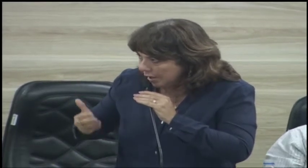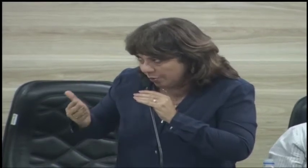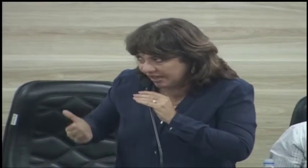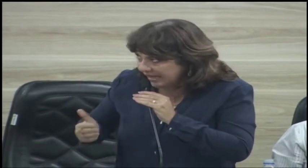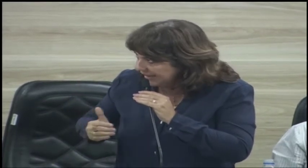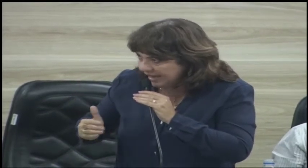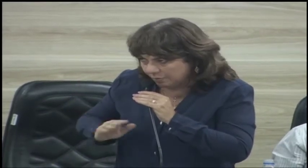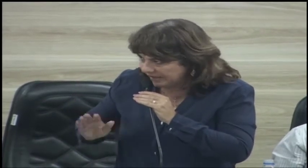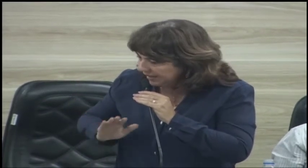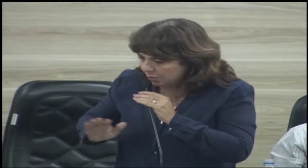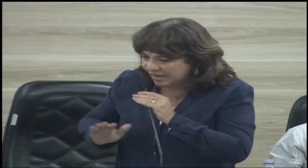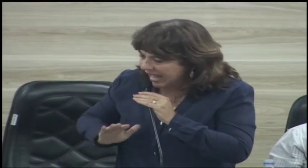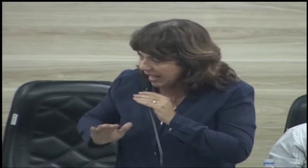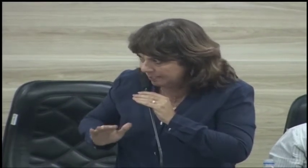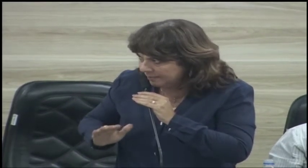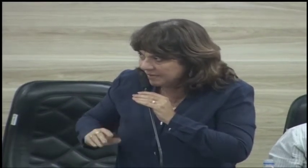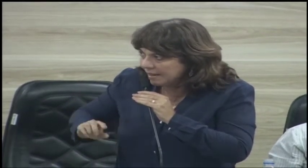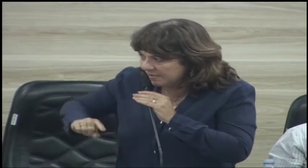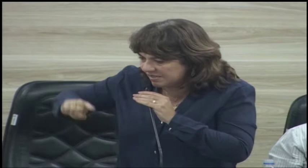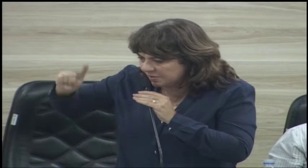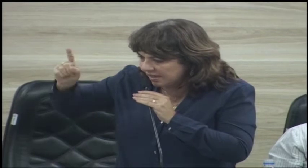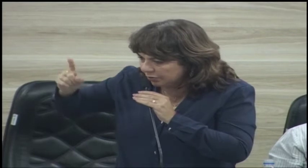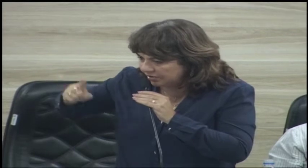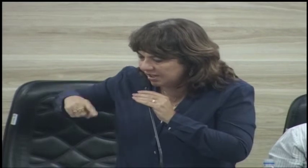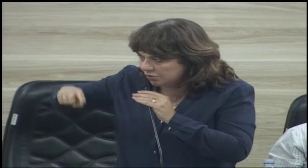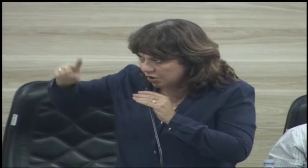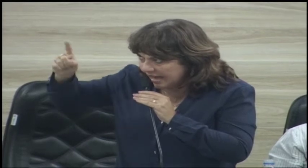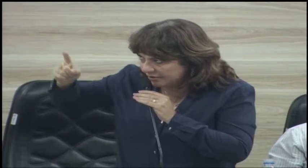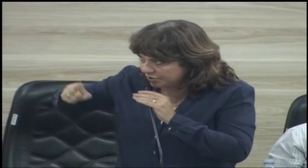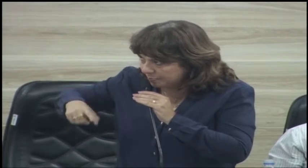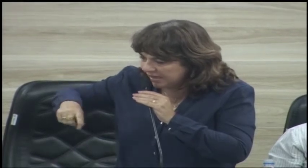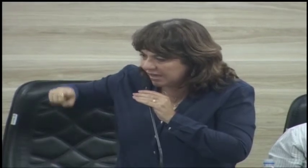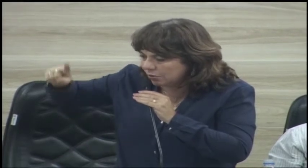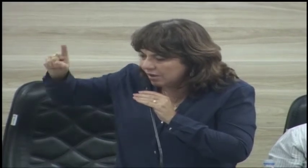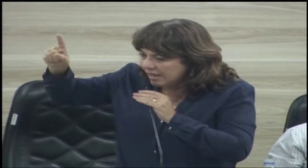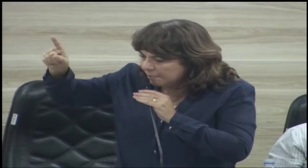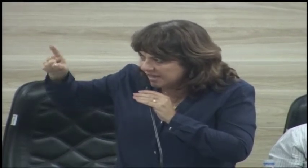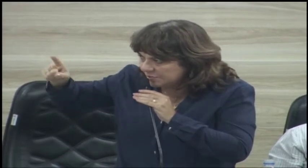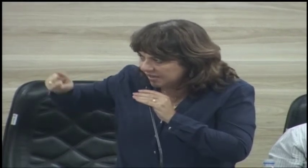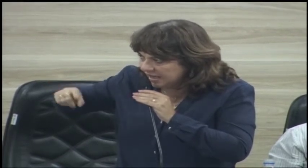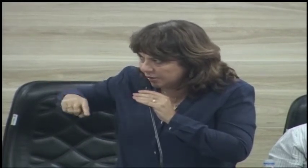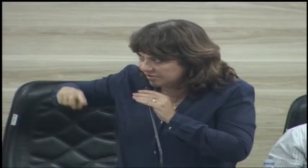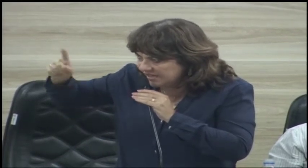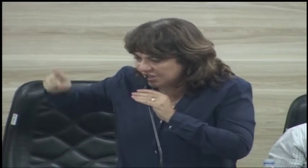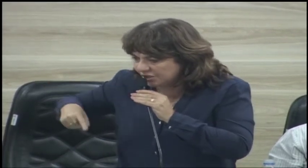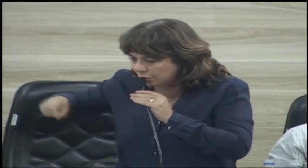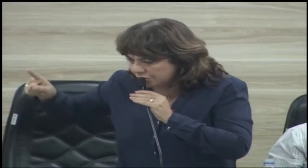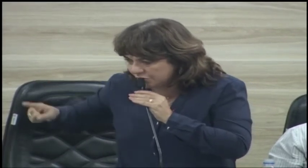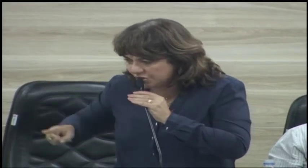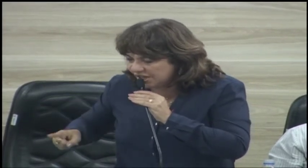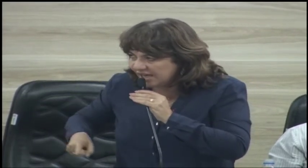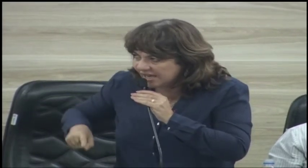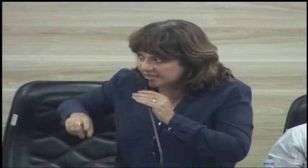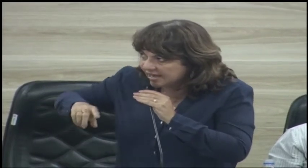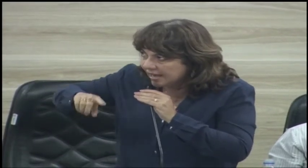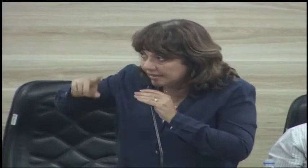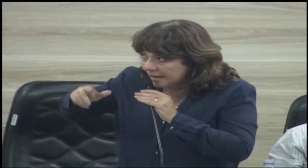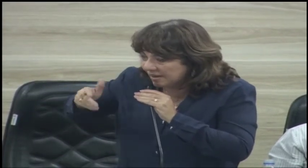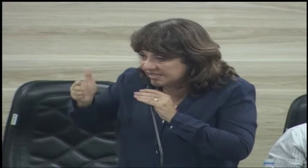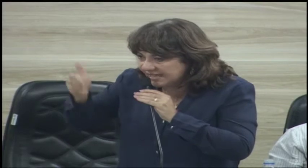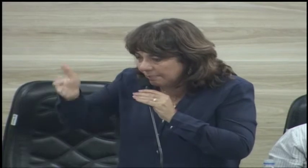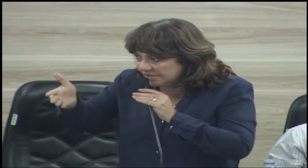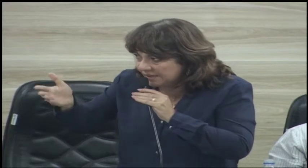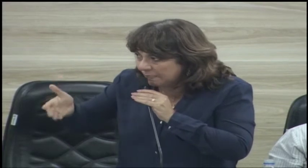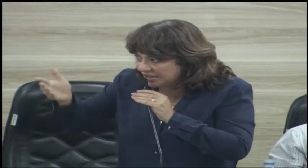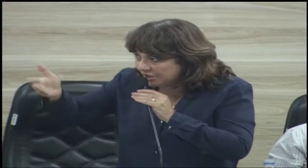isso, porque ali realmente não cabe, mesmo que não tire os horários de pico, mesmo que não seja todos os dias,